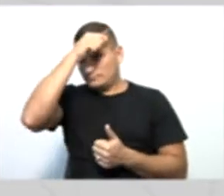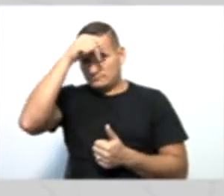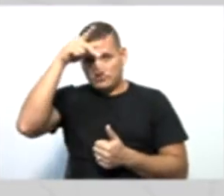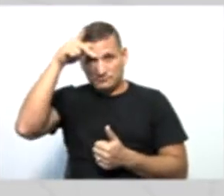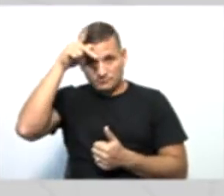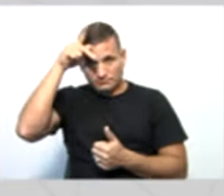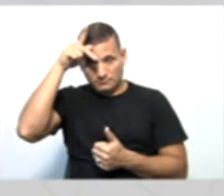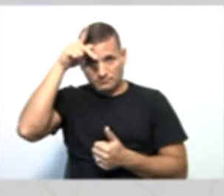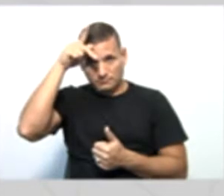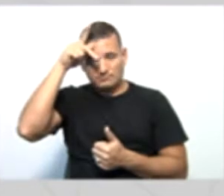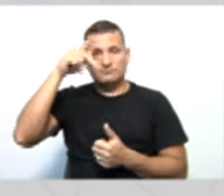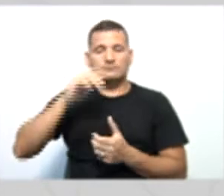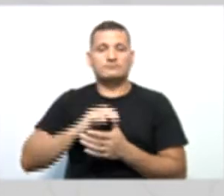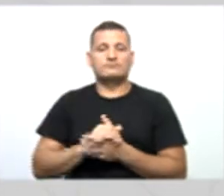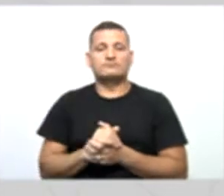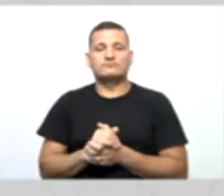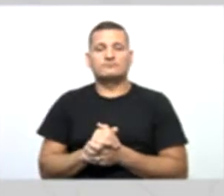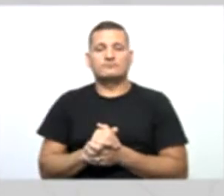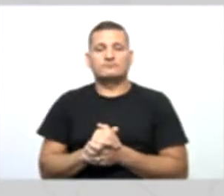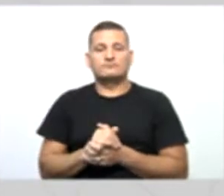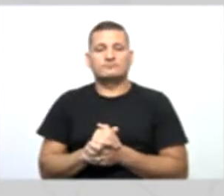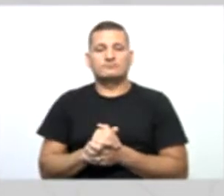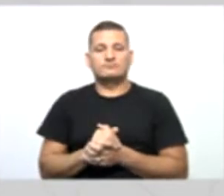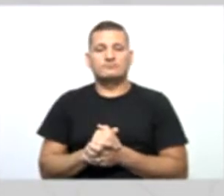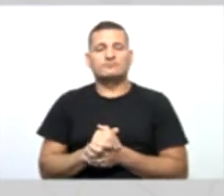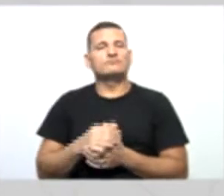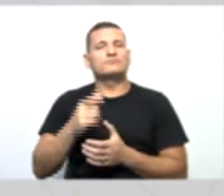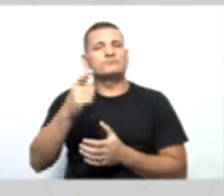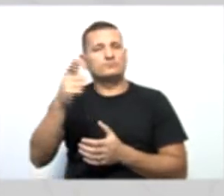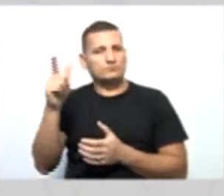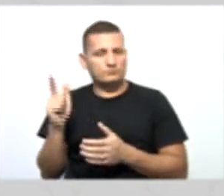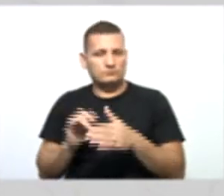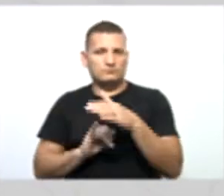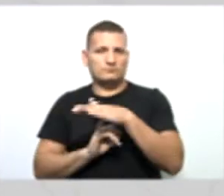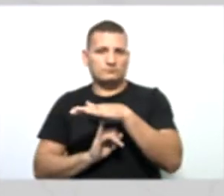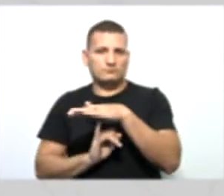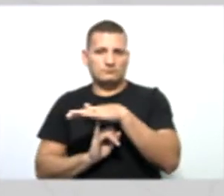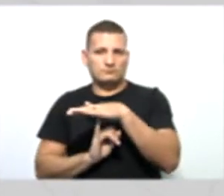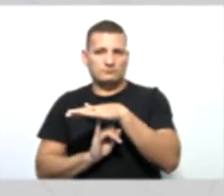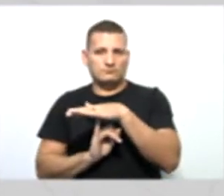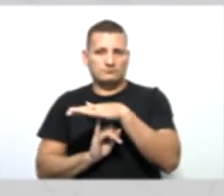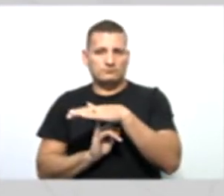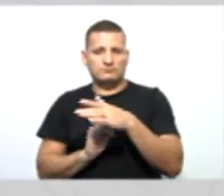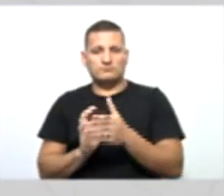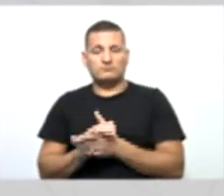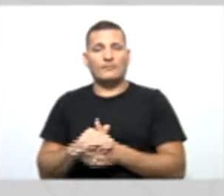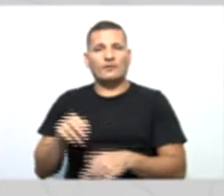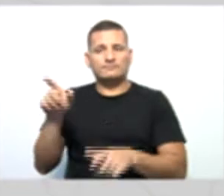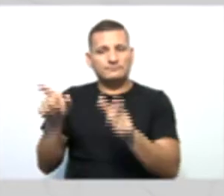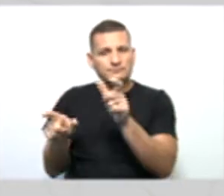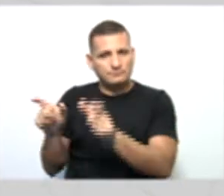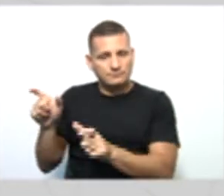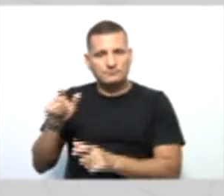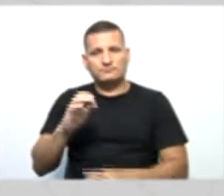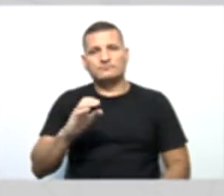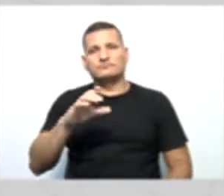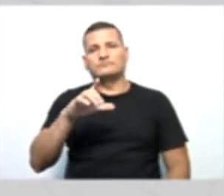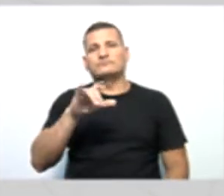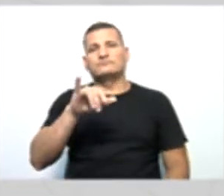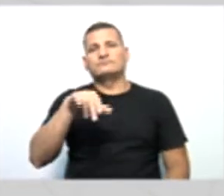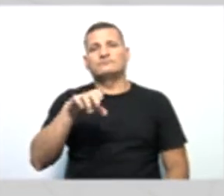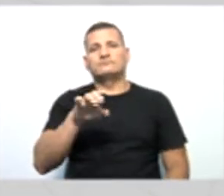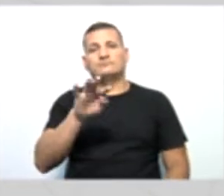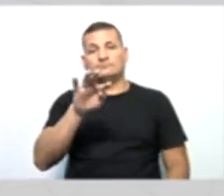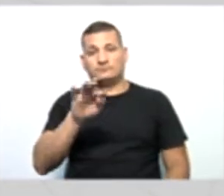cooperativa está instalada e outros órgãos que estão ali. Os clientes, porque provavelmente, e